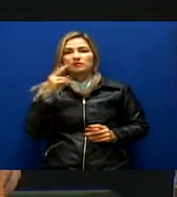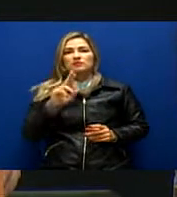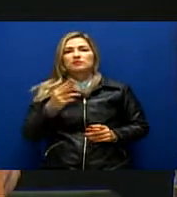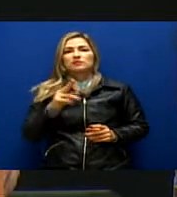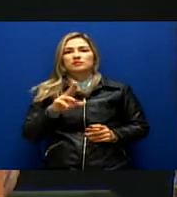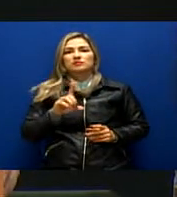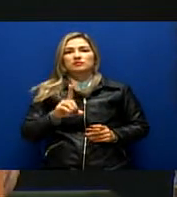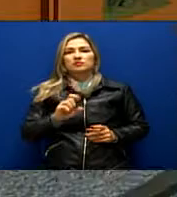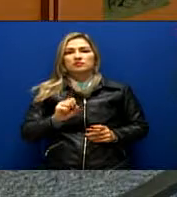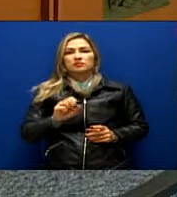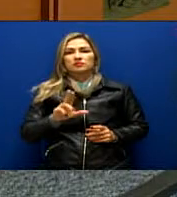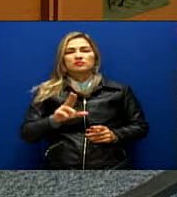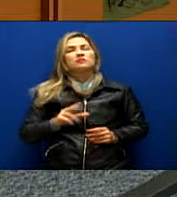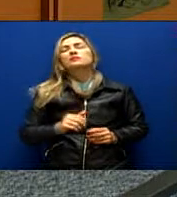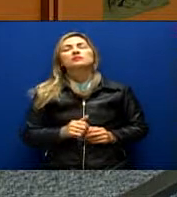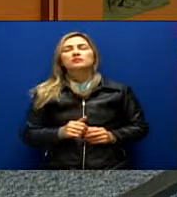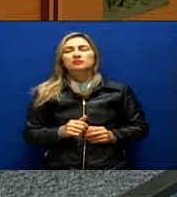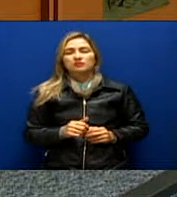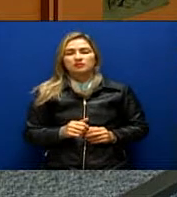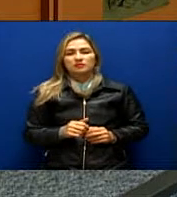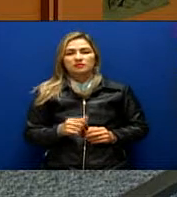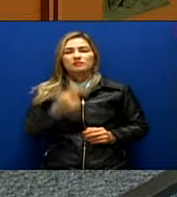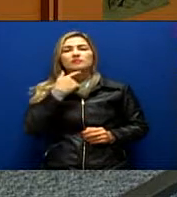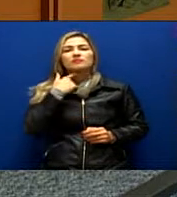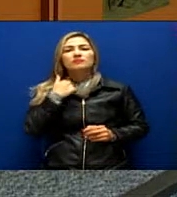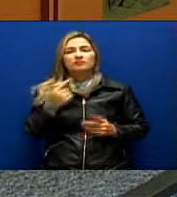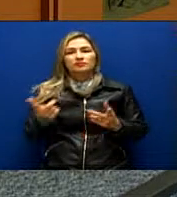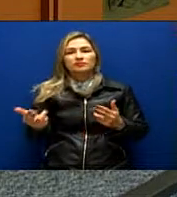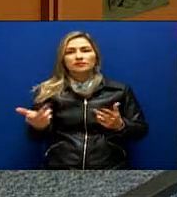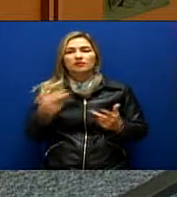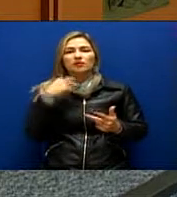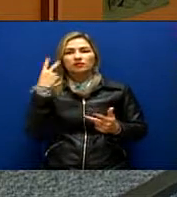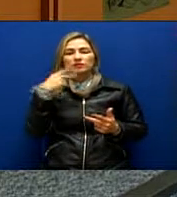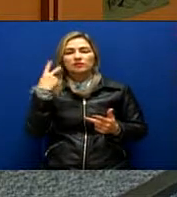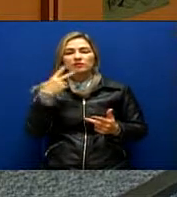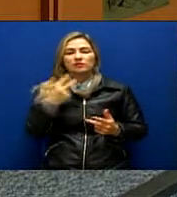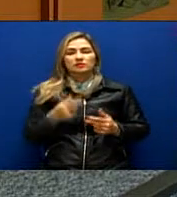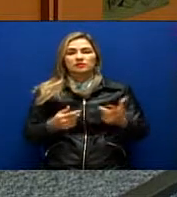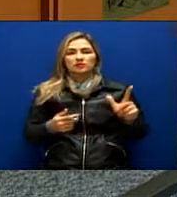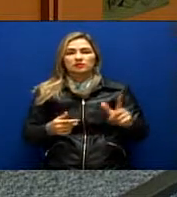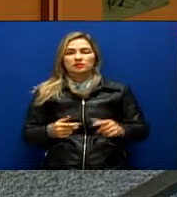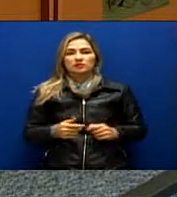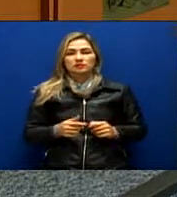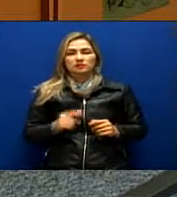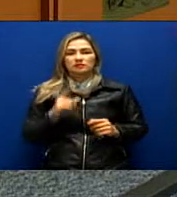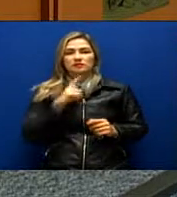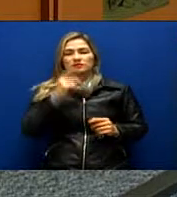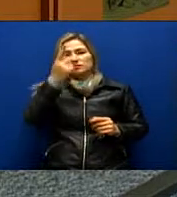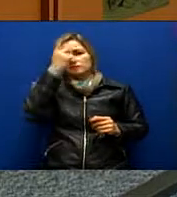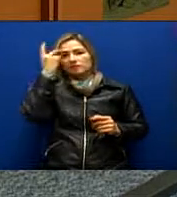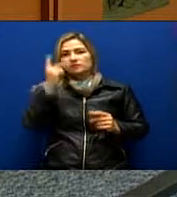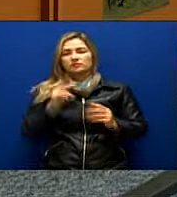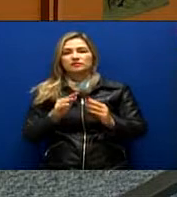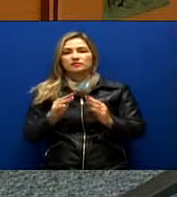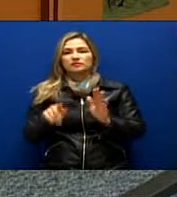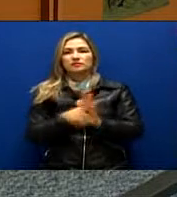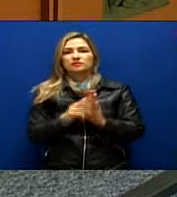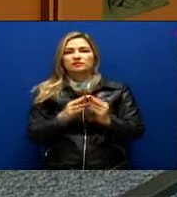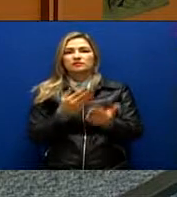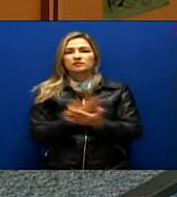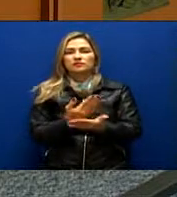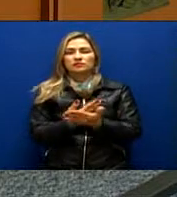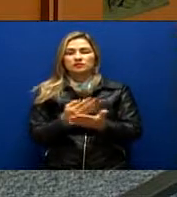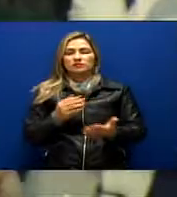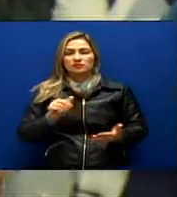Vereador Mangá, eu já ia justamente sugerir o que o vereador... Porque tem um pessoal aí da escola Amália César